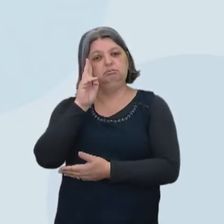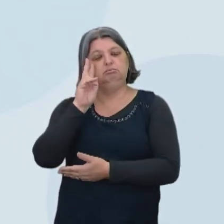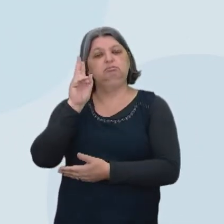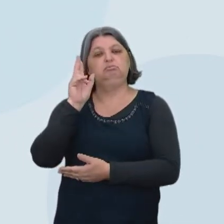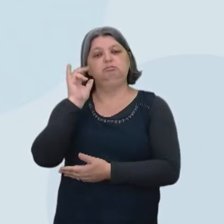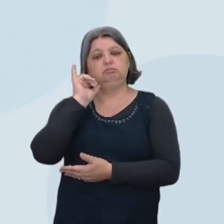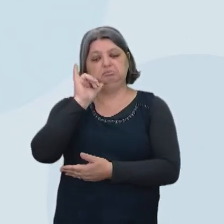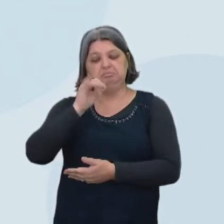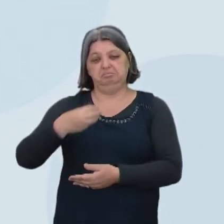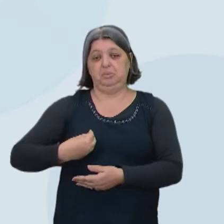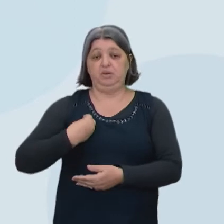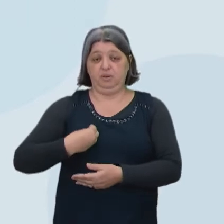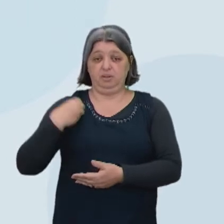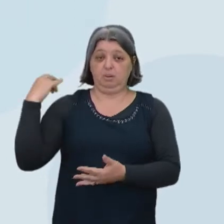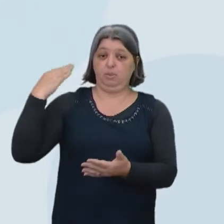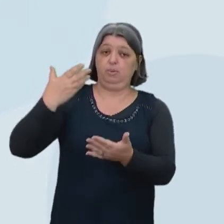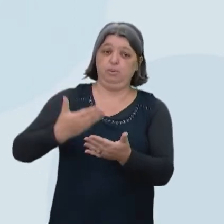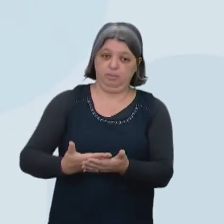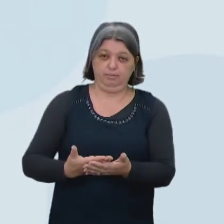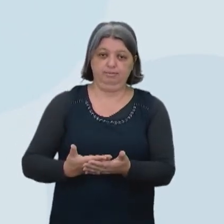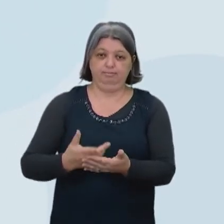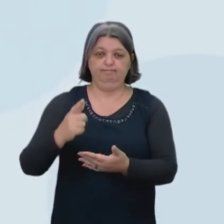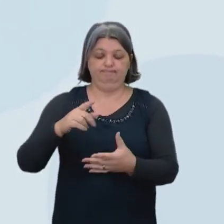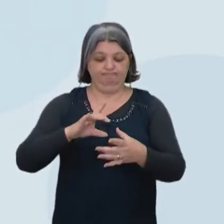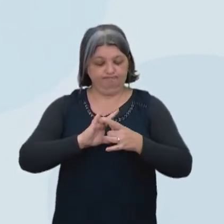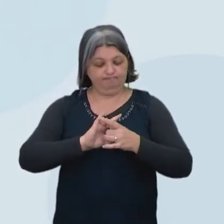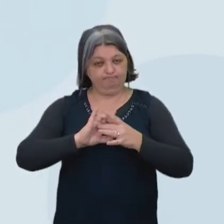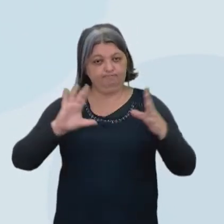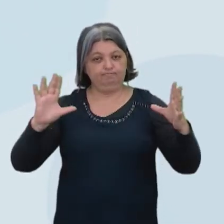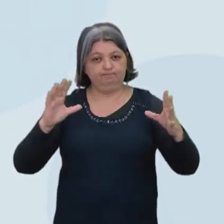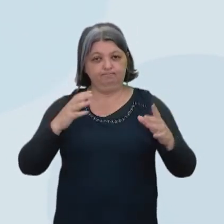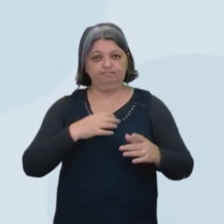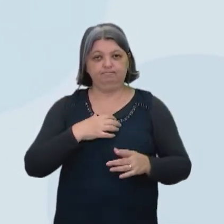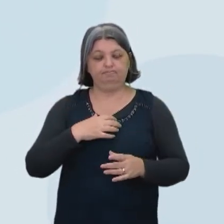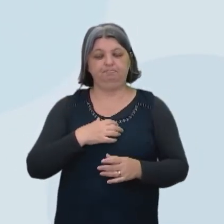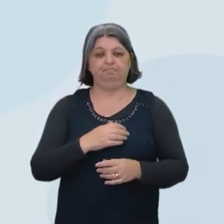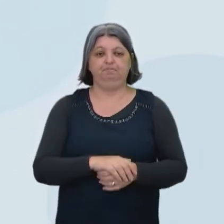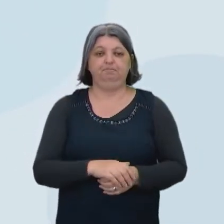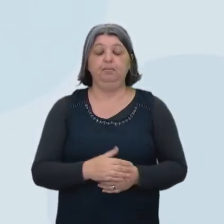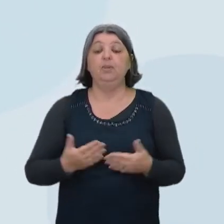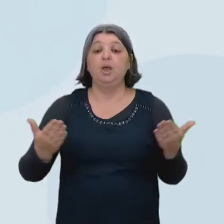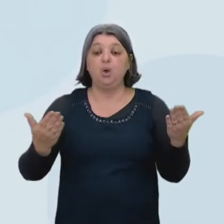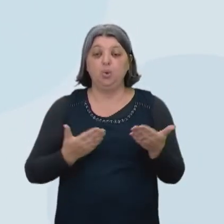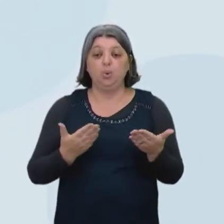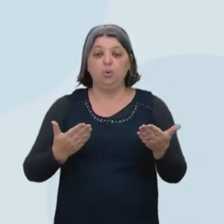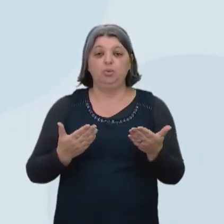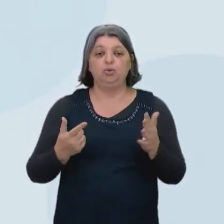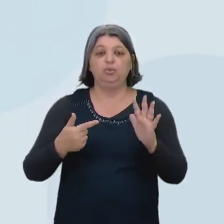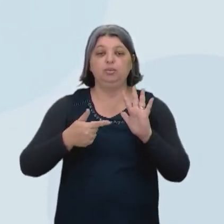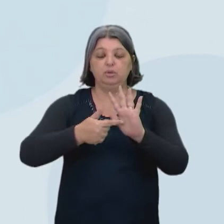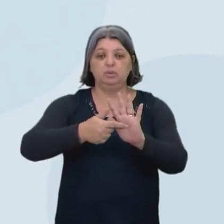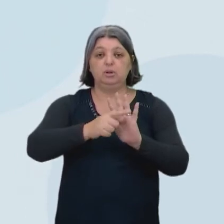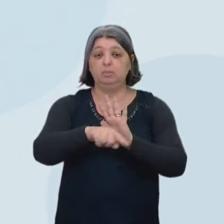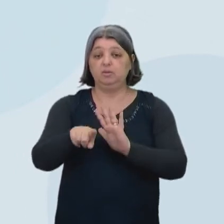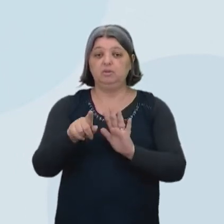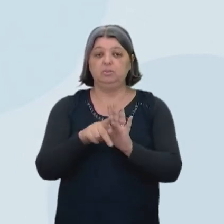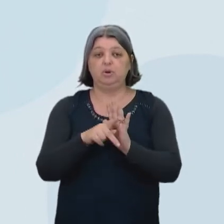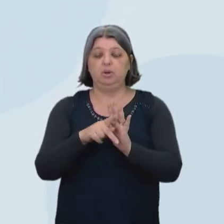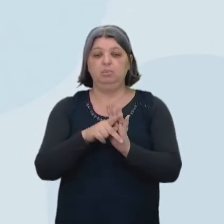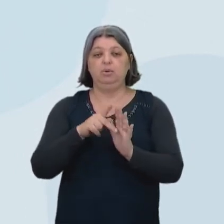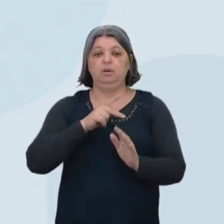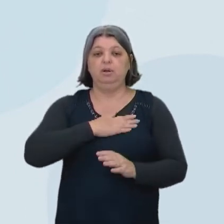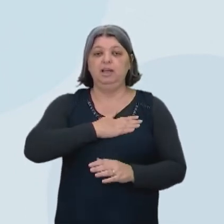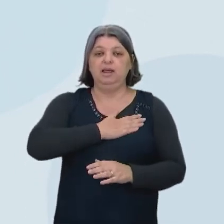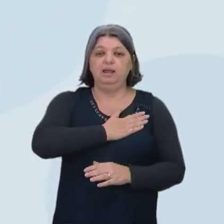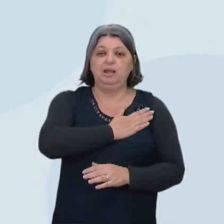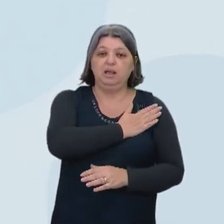de vida. Isso tem sido libertador. Hoje eu trago para vocês o episódio Racismo e